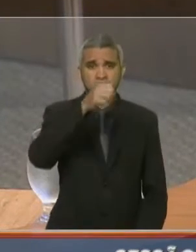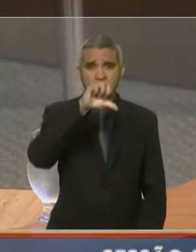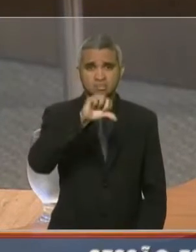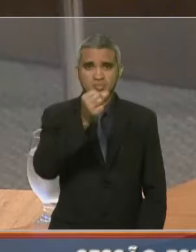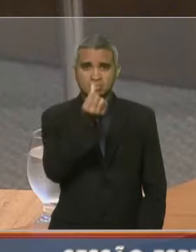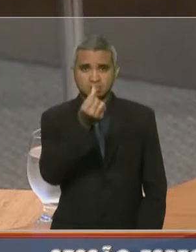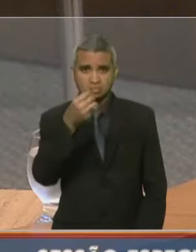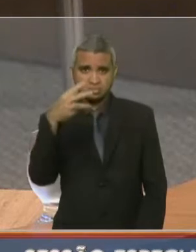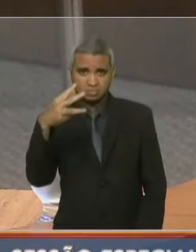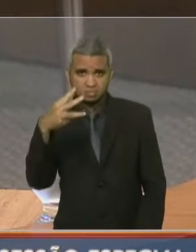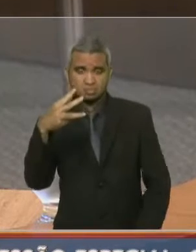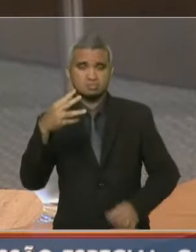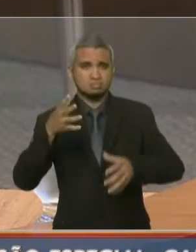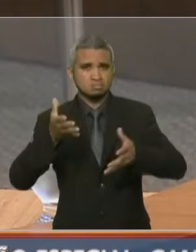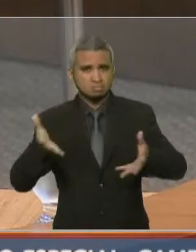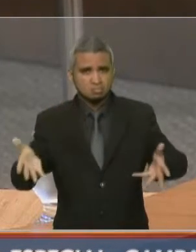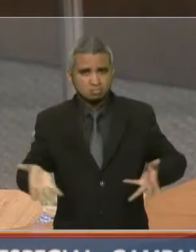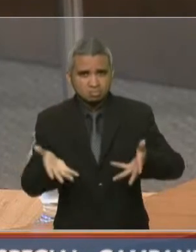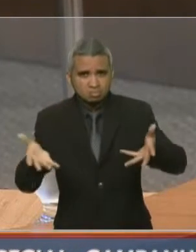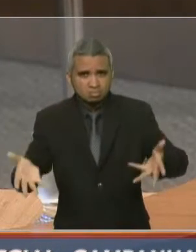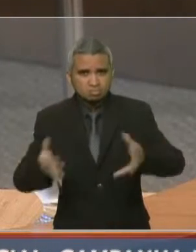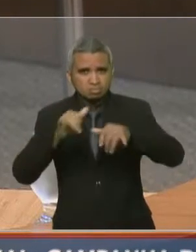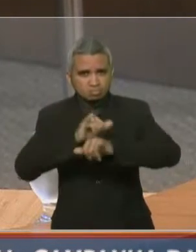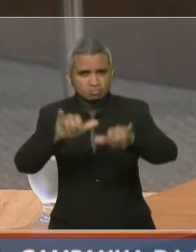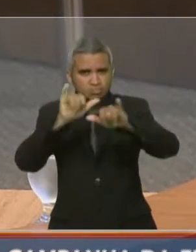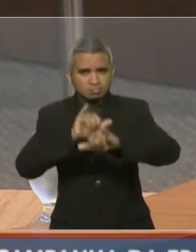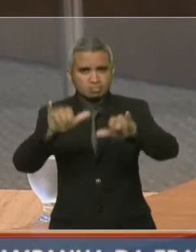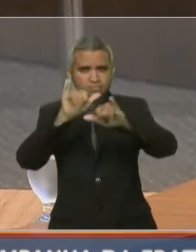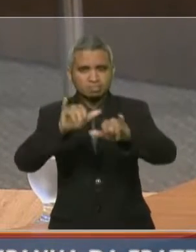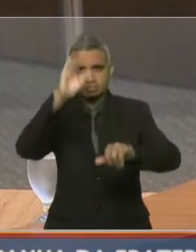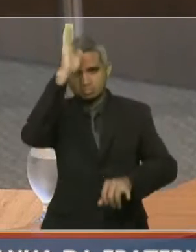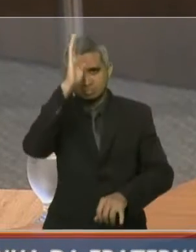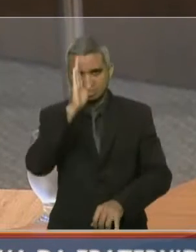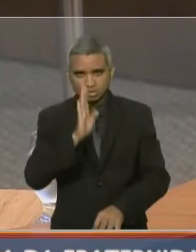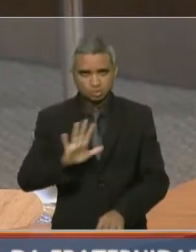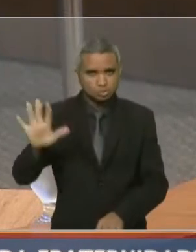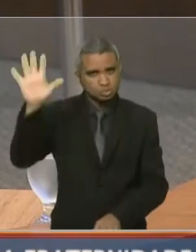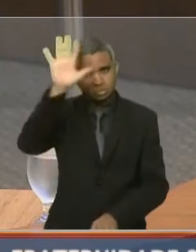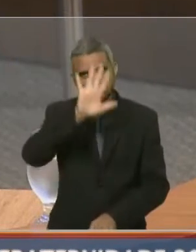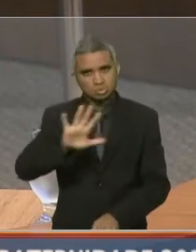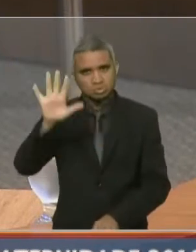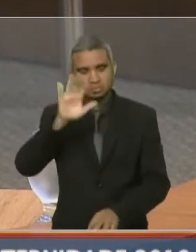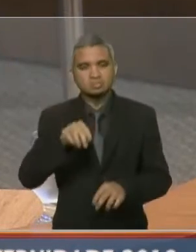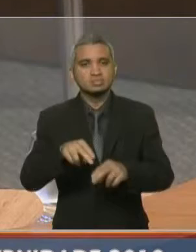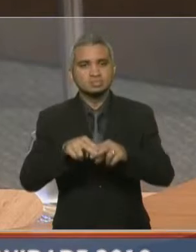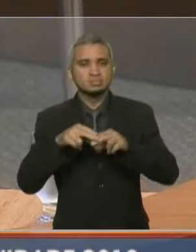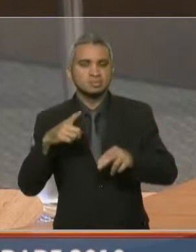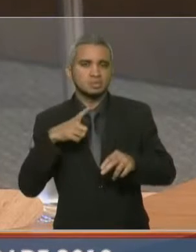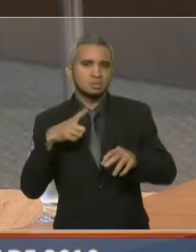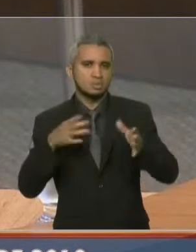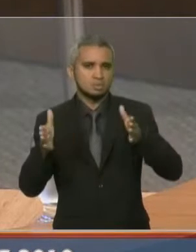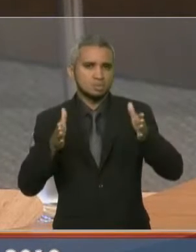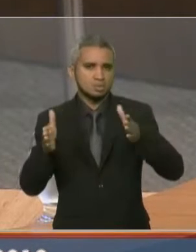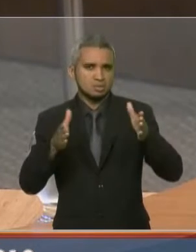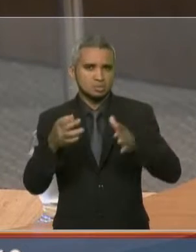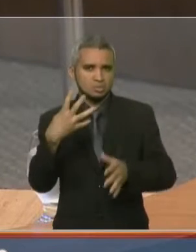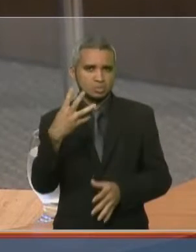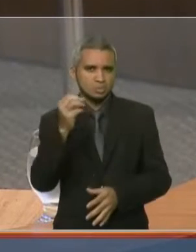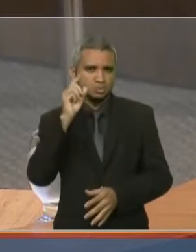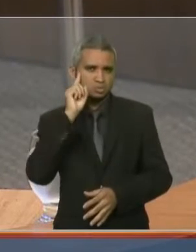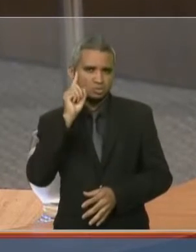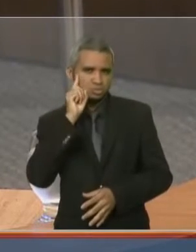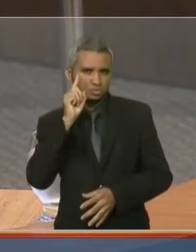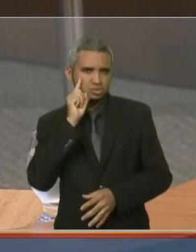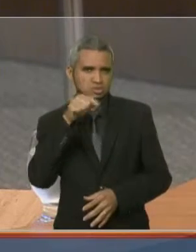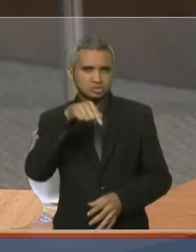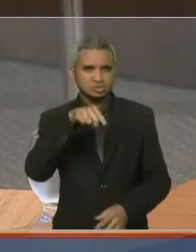forma muito forte neste período quaresmal, que é um período onde a Igreja convoca os cristãos